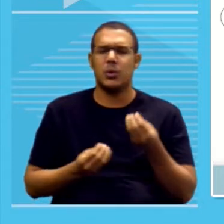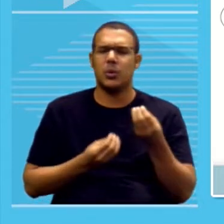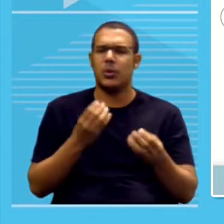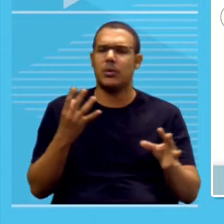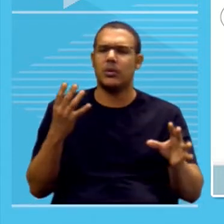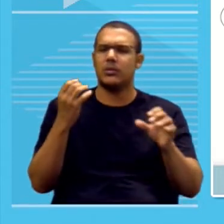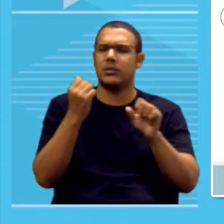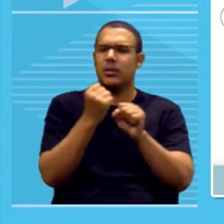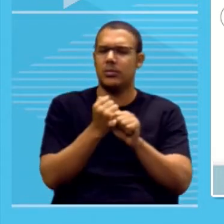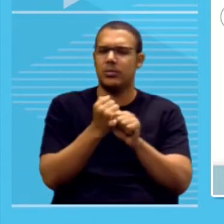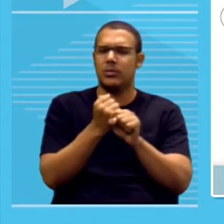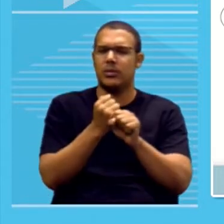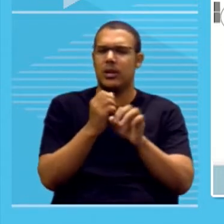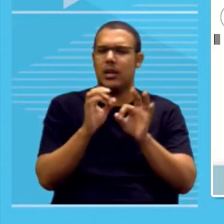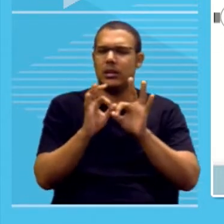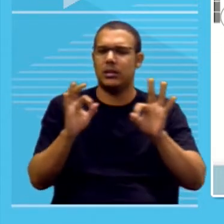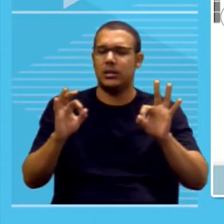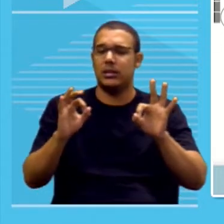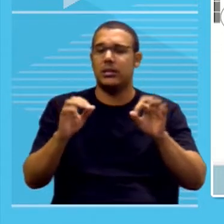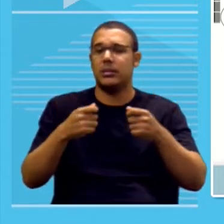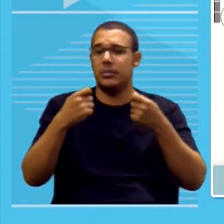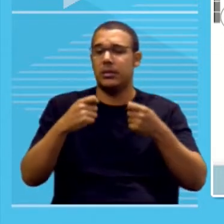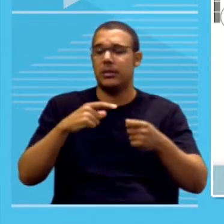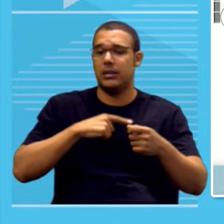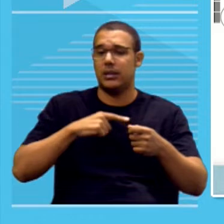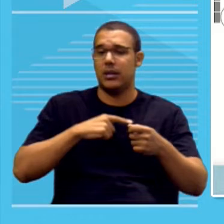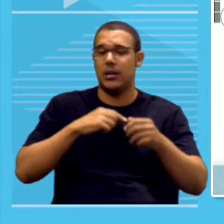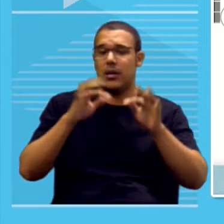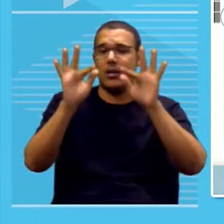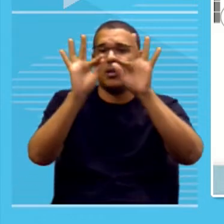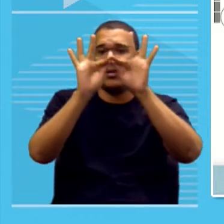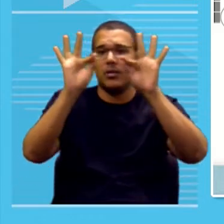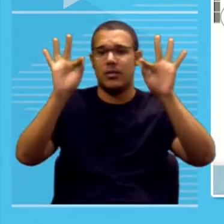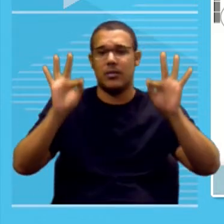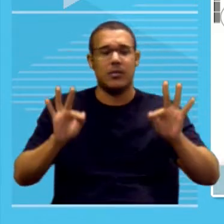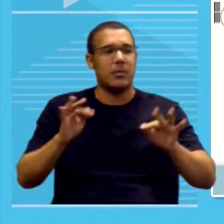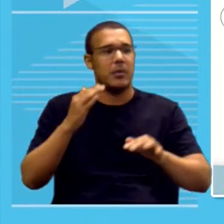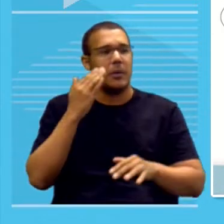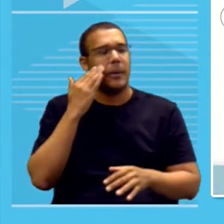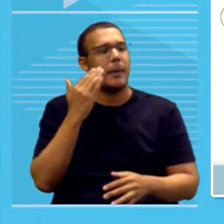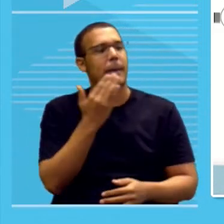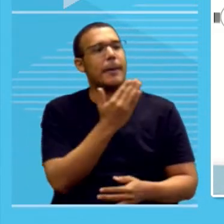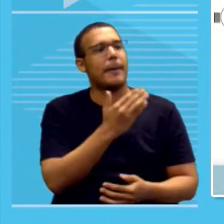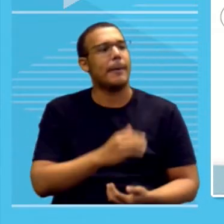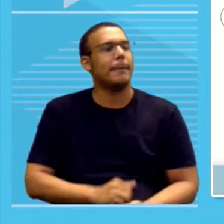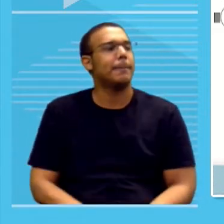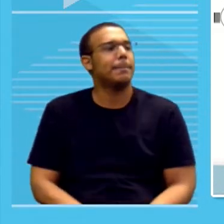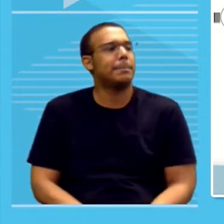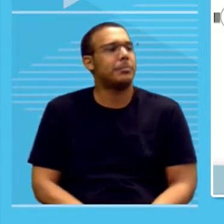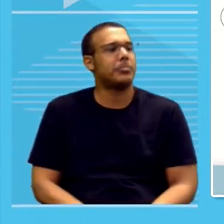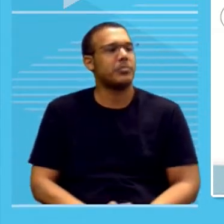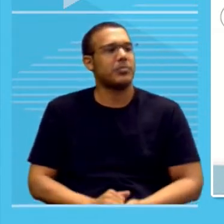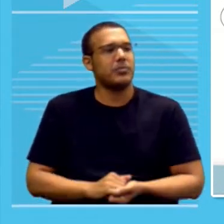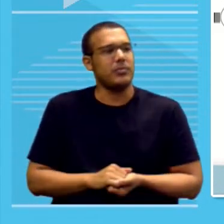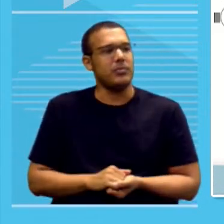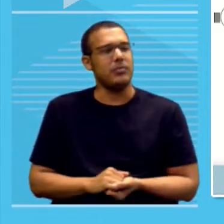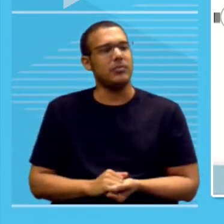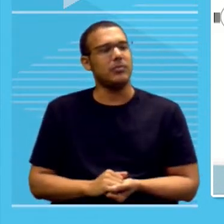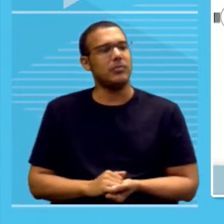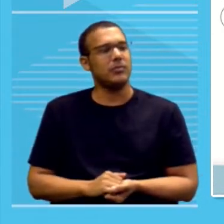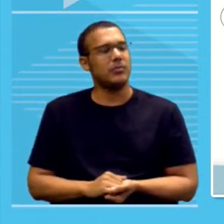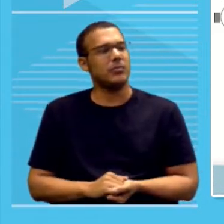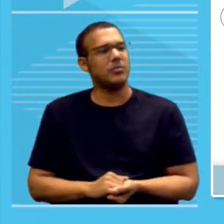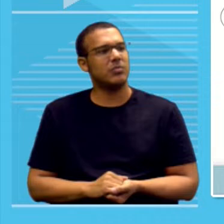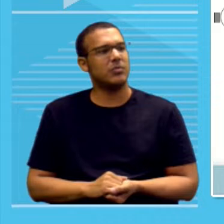entre dois pontos tem uma fórmula Professor a fórmula diz que a distância entre dois pontos é x b